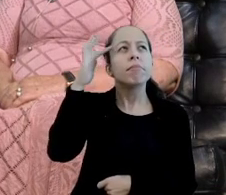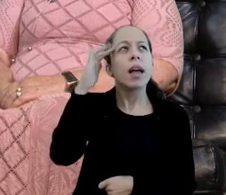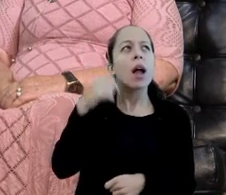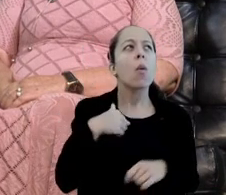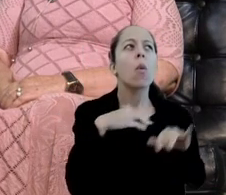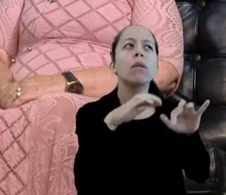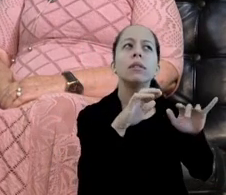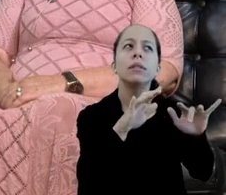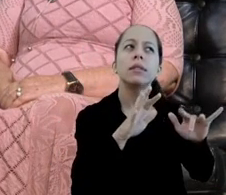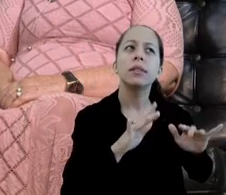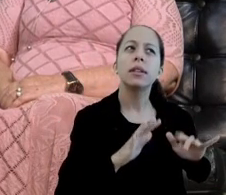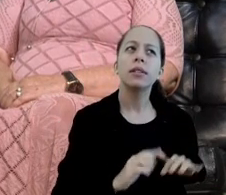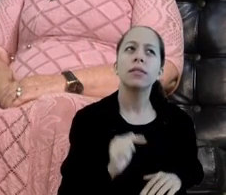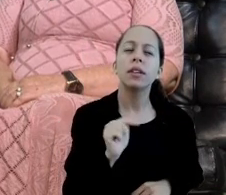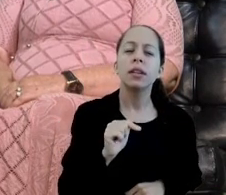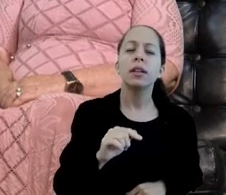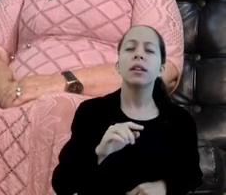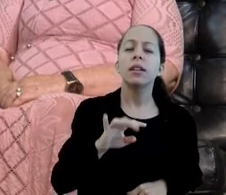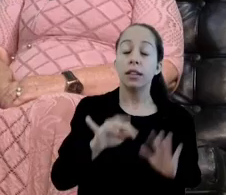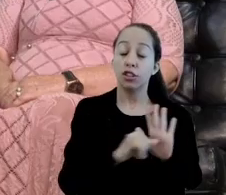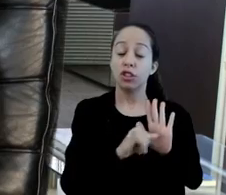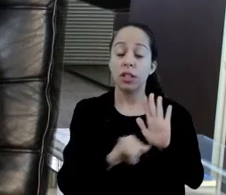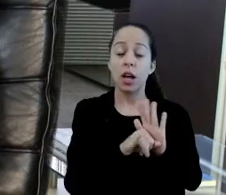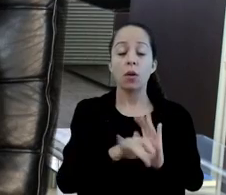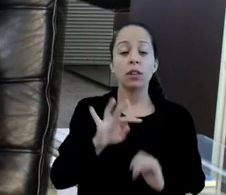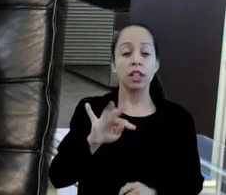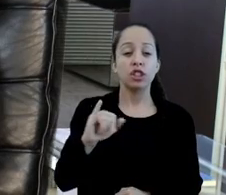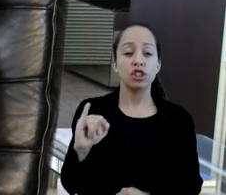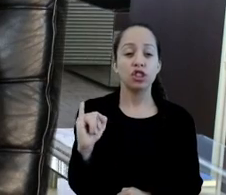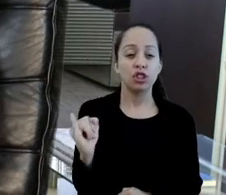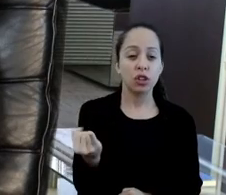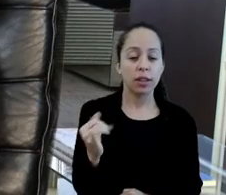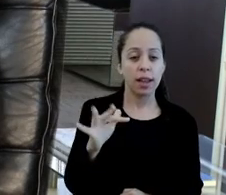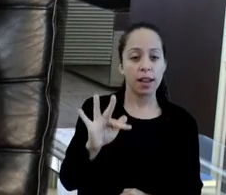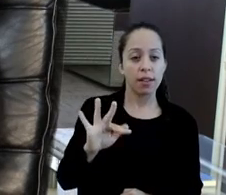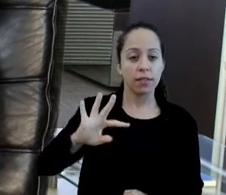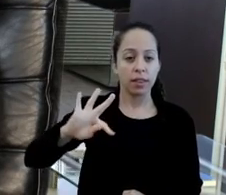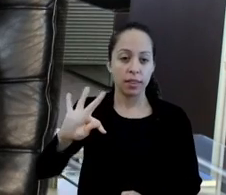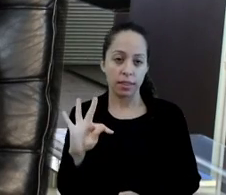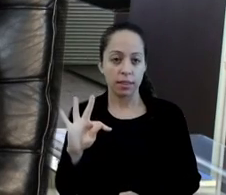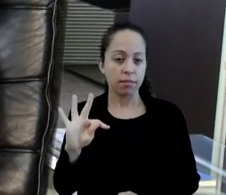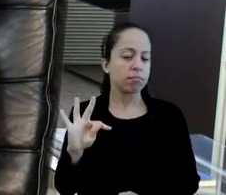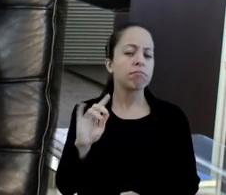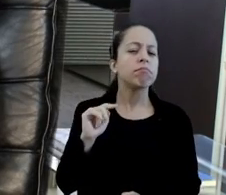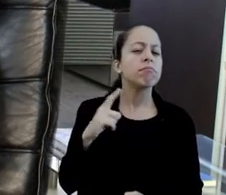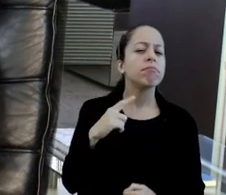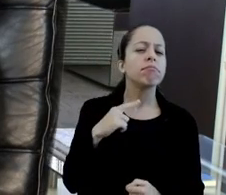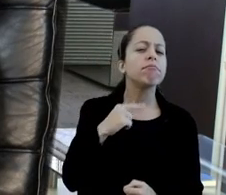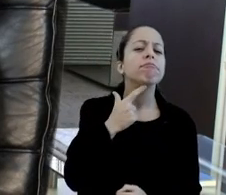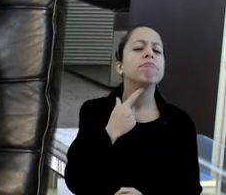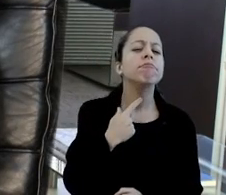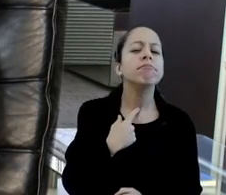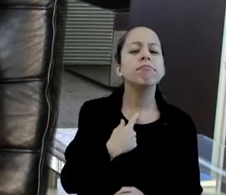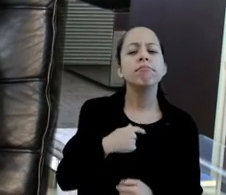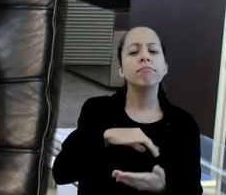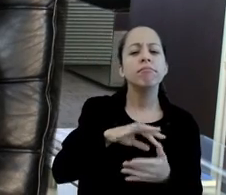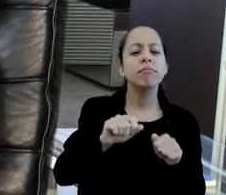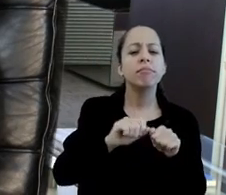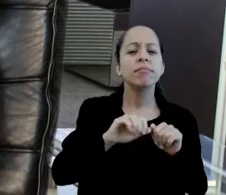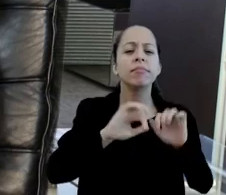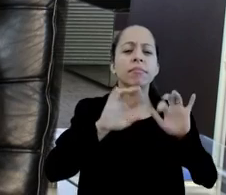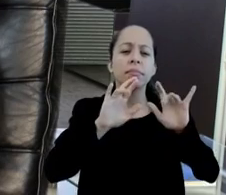exposições e mostras temporárias? Eu já acompanho o Tribunal de Justiça há